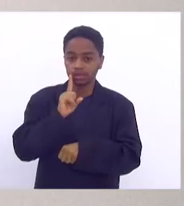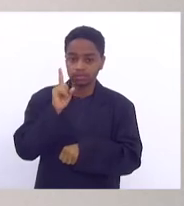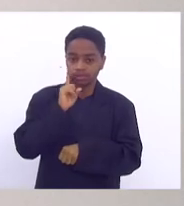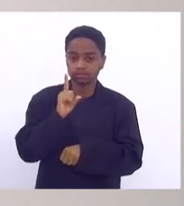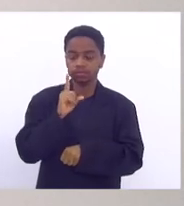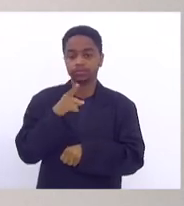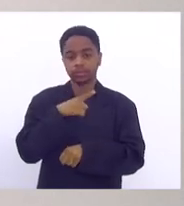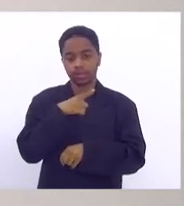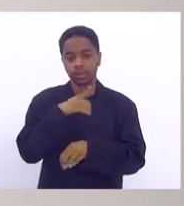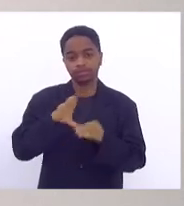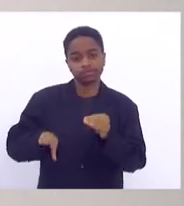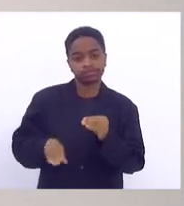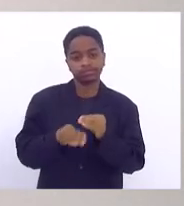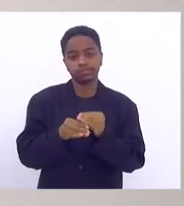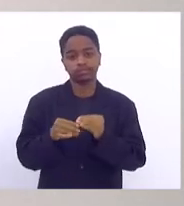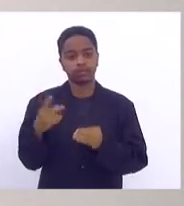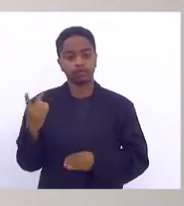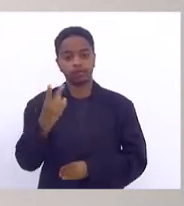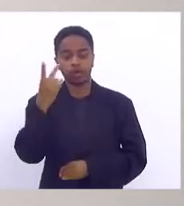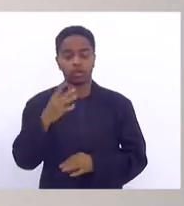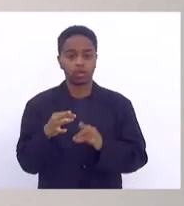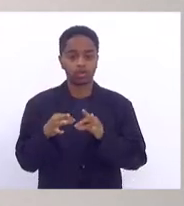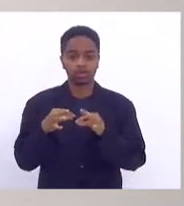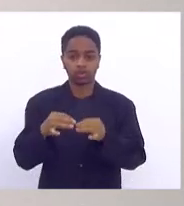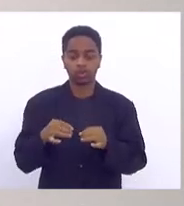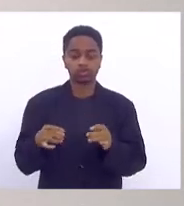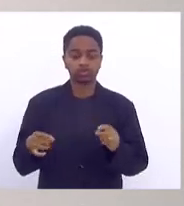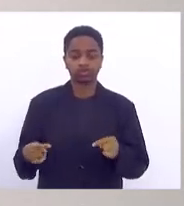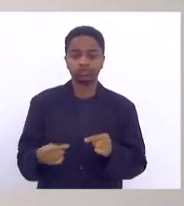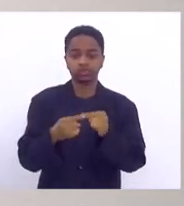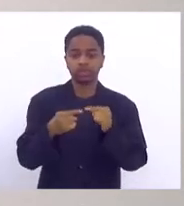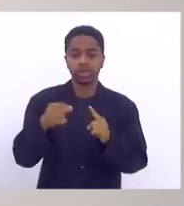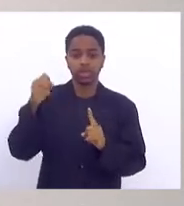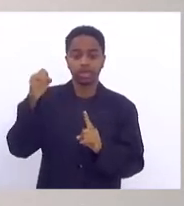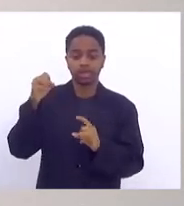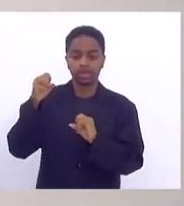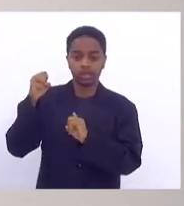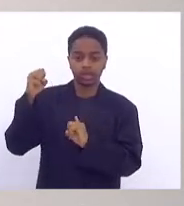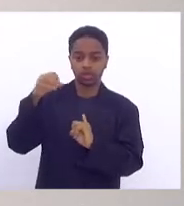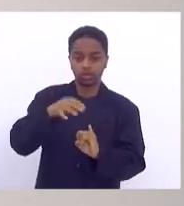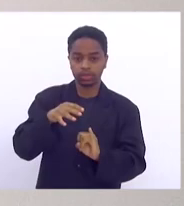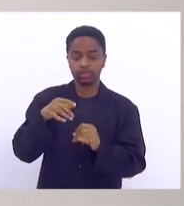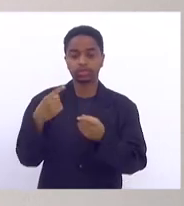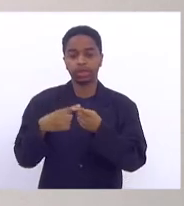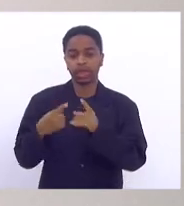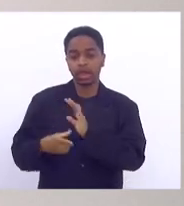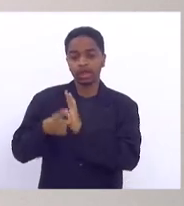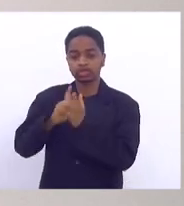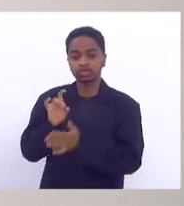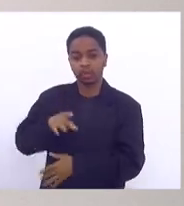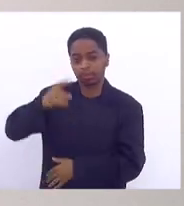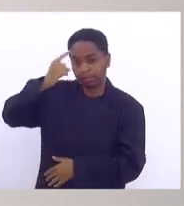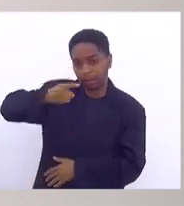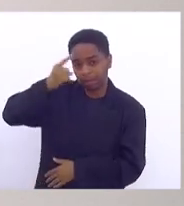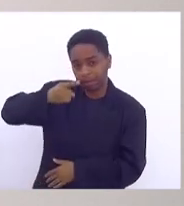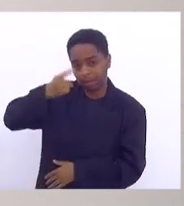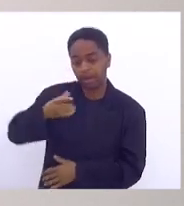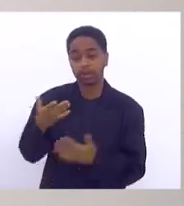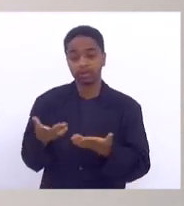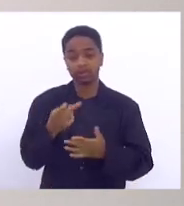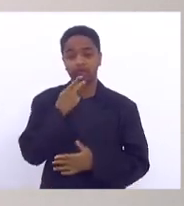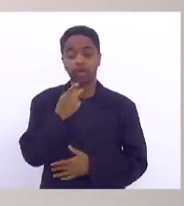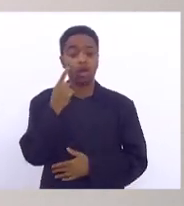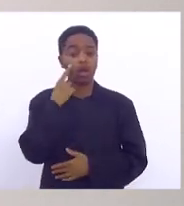incorpora esses valores iluministas que antes não passavam de mera doutrina diz olha que coisa